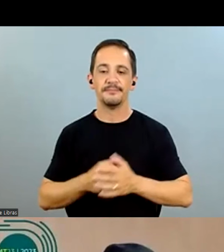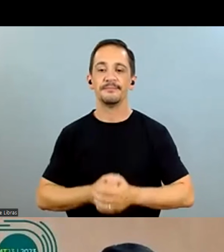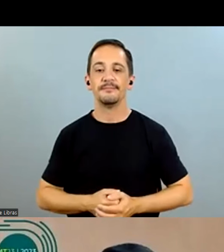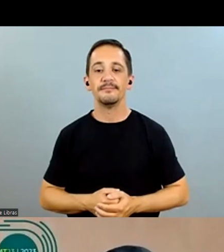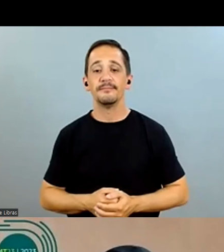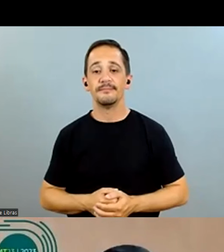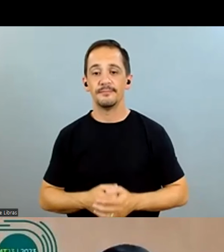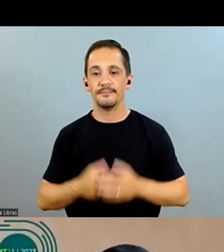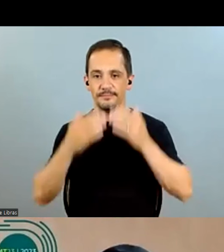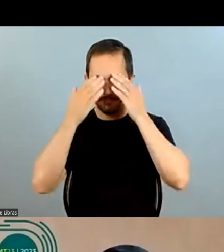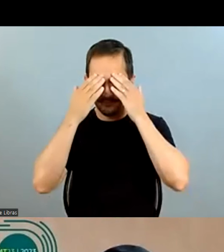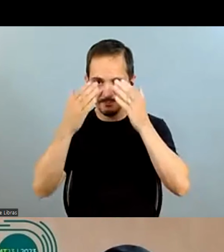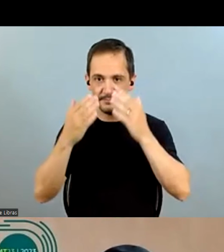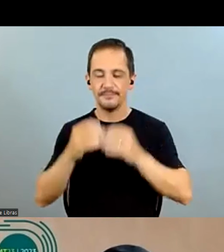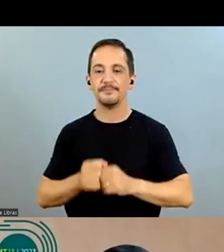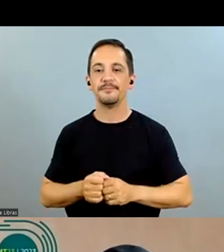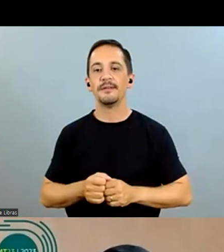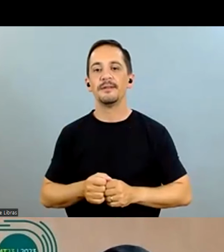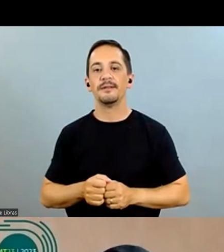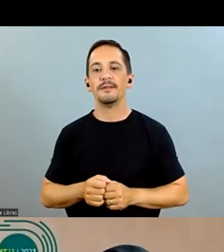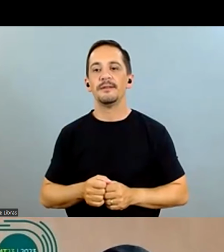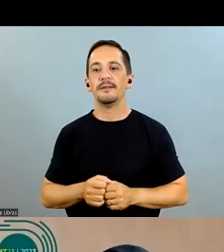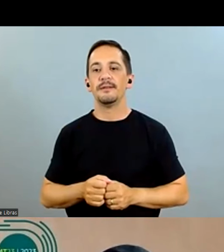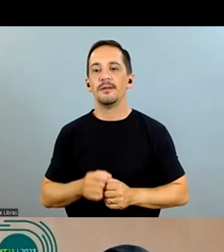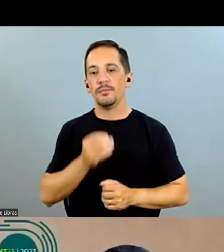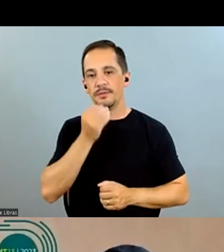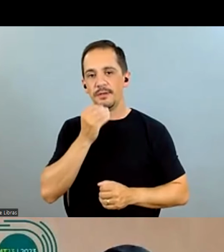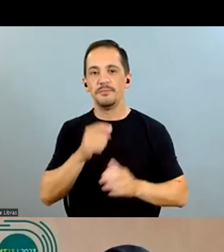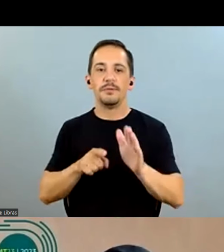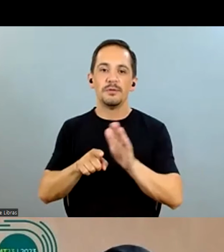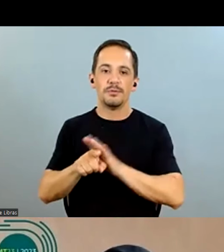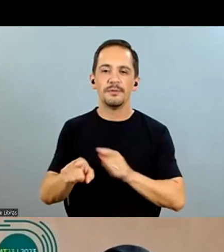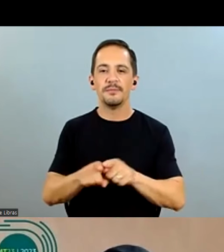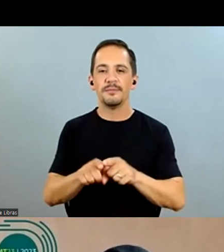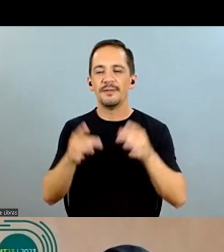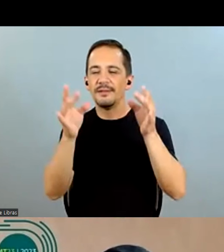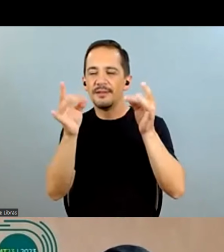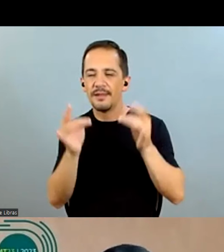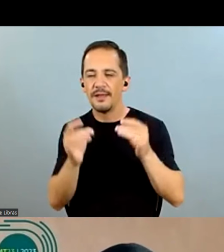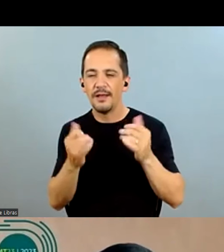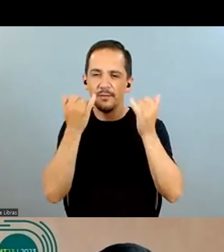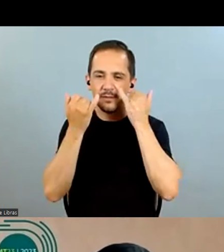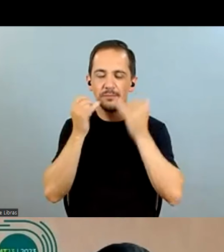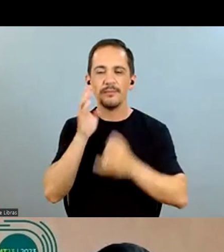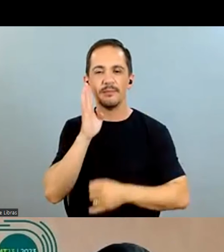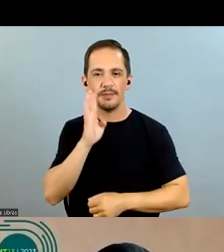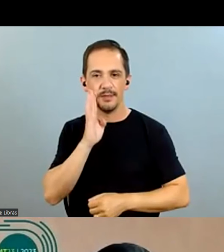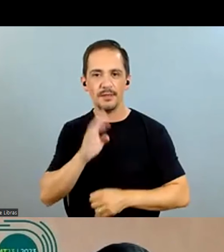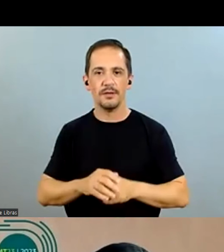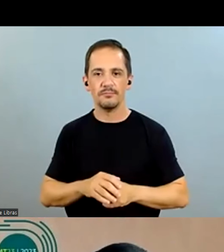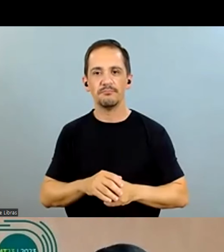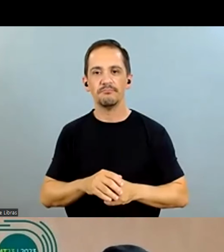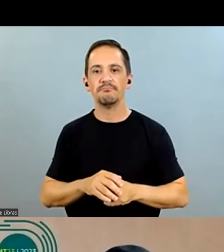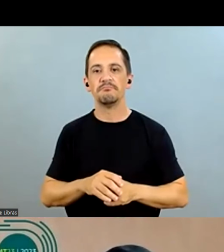pelo oportunidade de fazer a pergunta ao vivo e Obrigado também pelo detalhamento das informações acho que Vale ressaltar aí o felizes de vocês sempre bastante